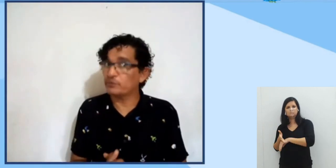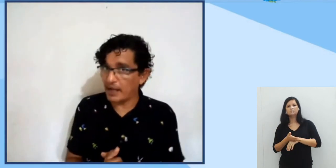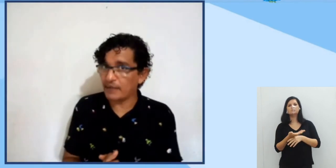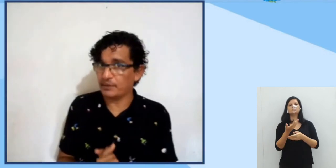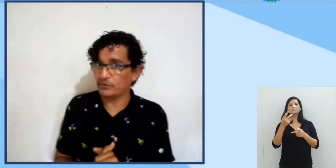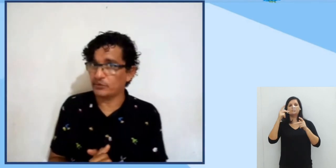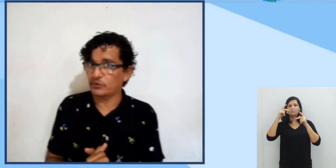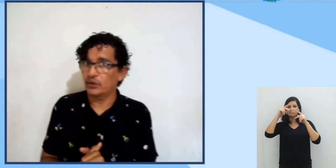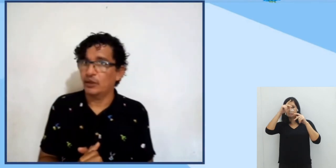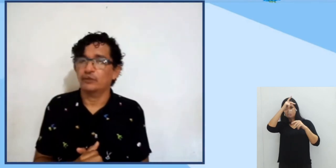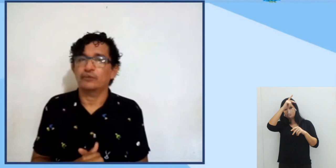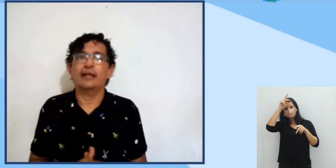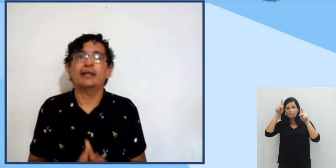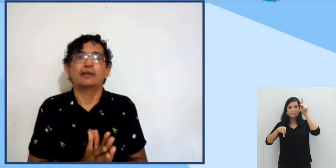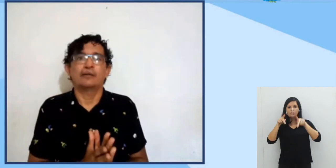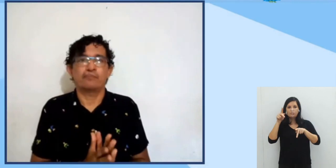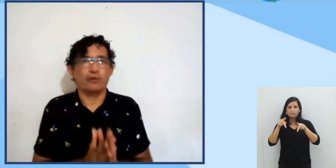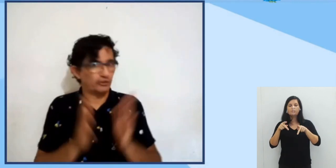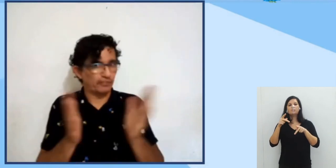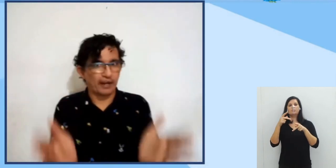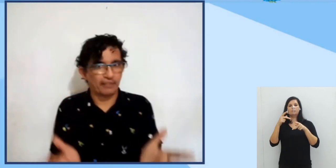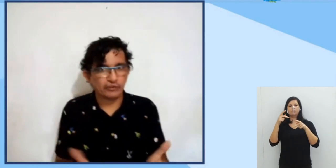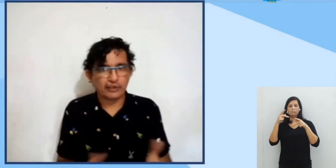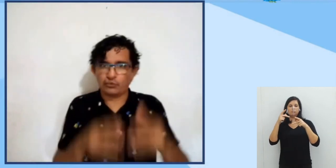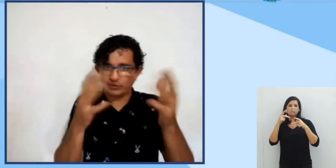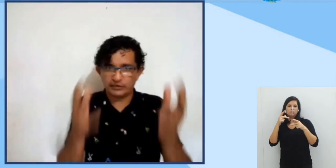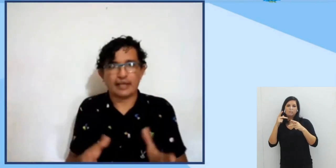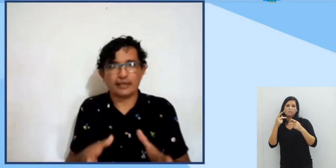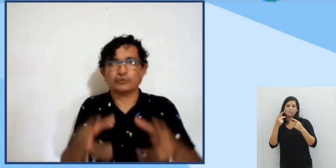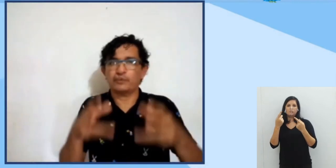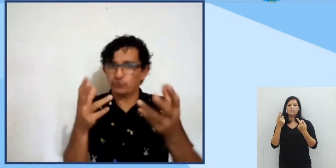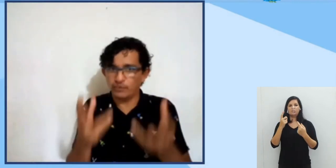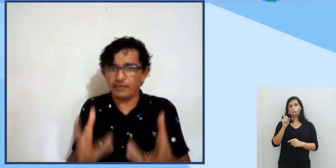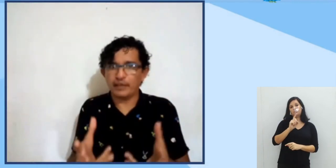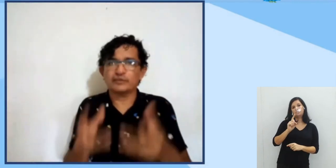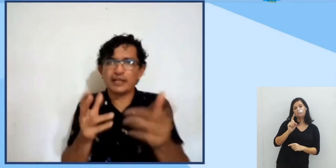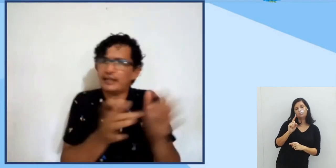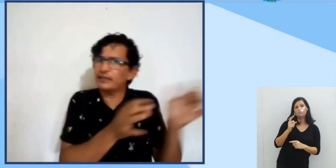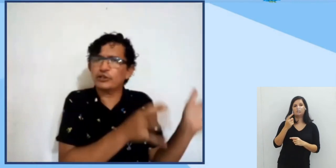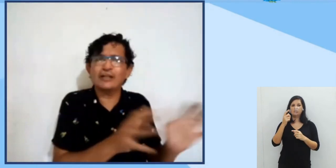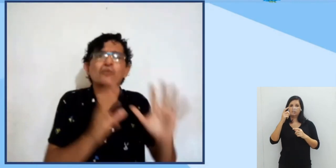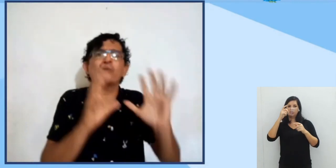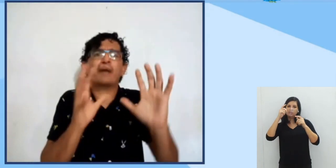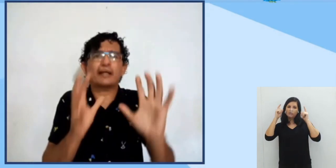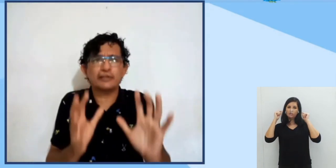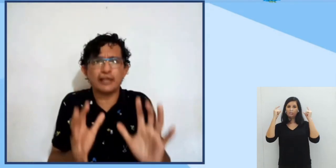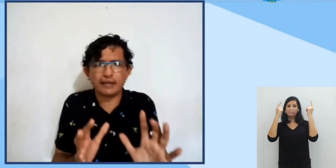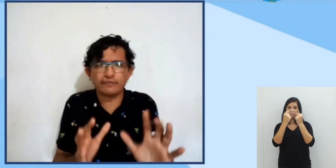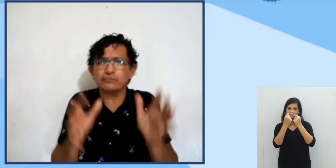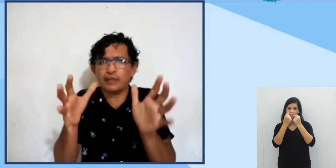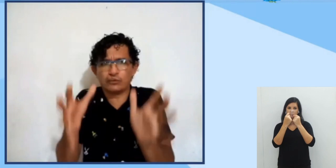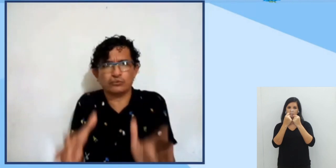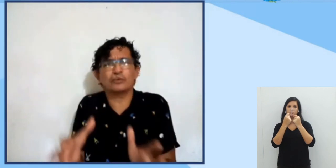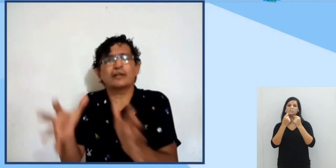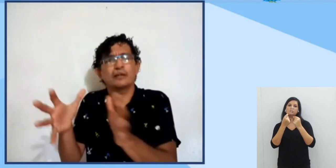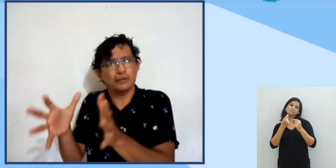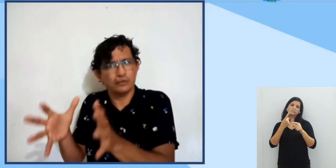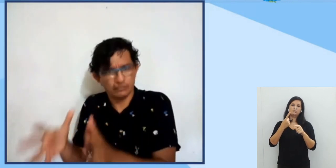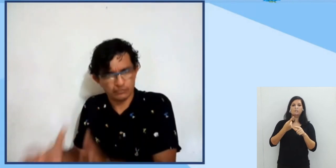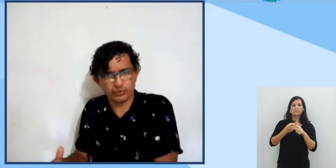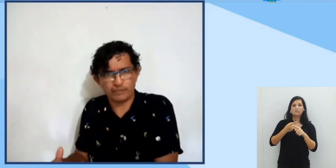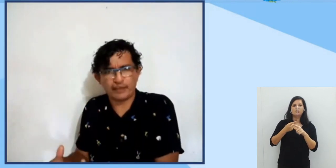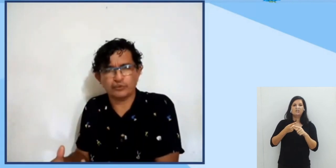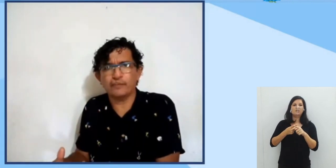de povos bárbaros, não é? Povos bárbaros que eram considerados pelos romanos aqueles que não compartilhavam da